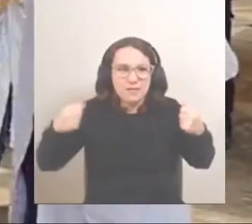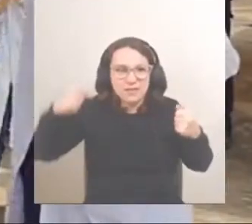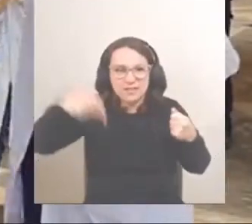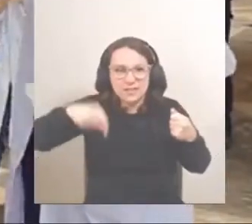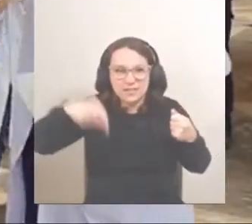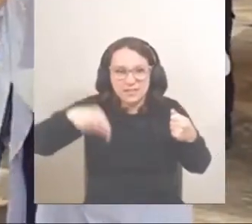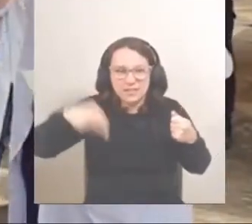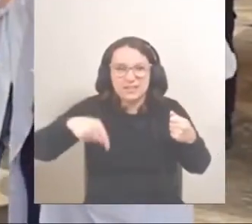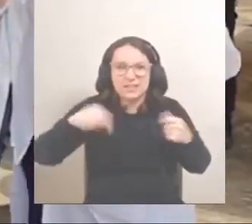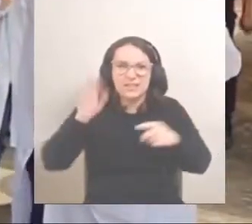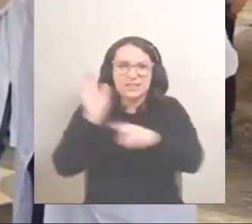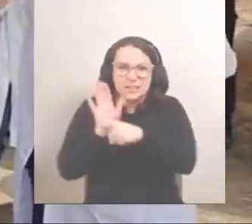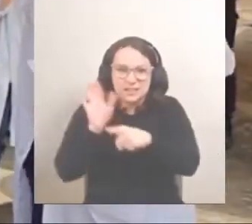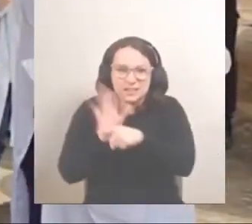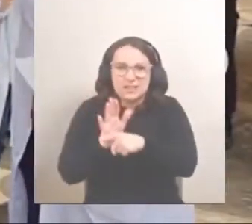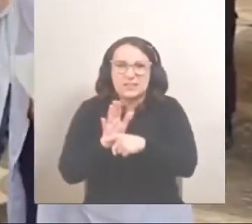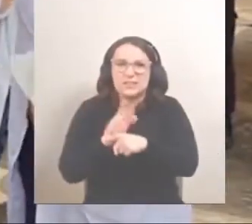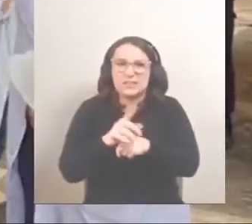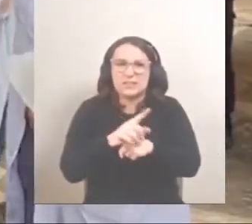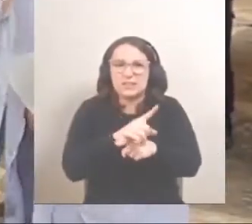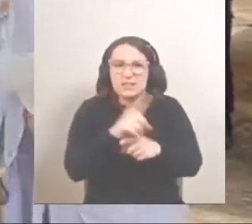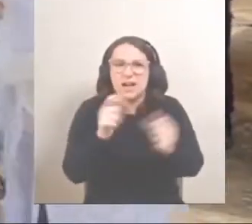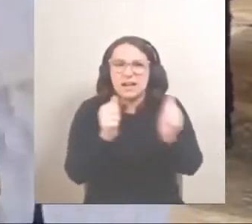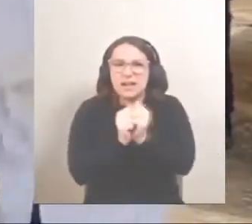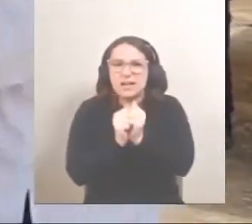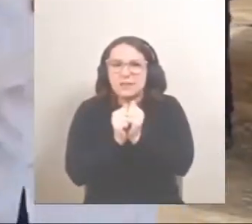que me ajudaram. Sem eles eu não sou nada.